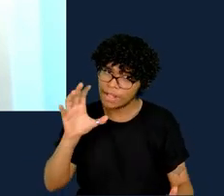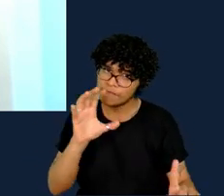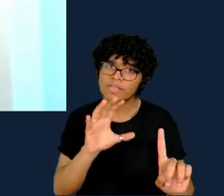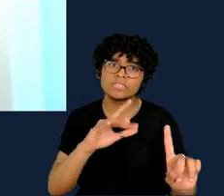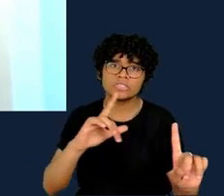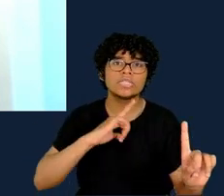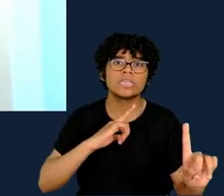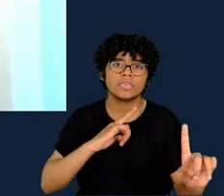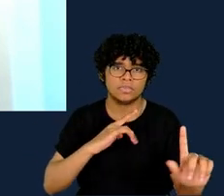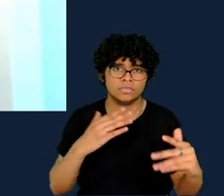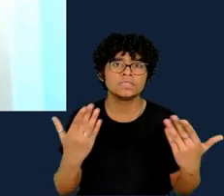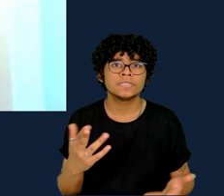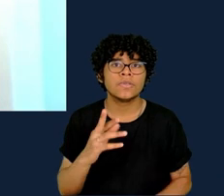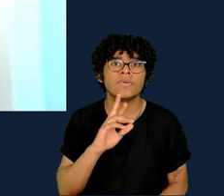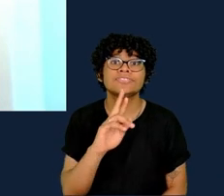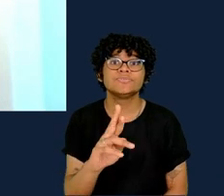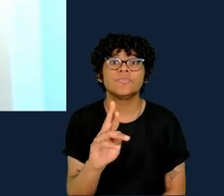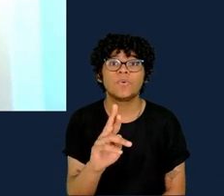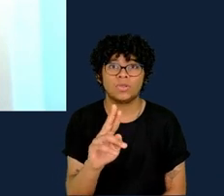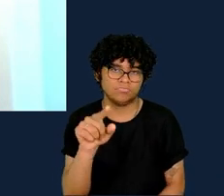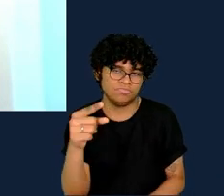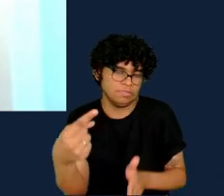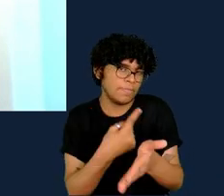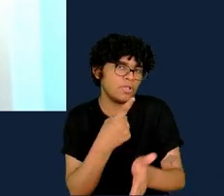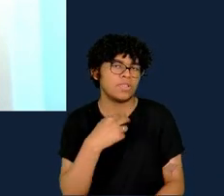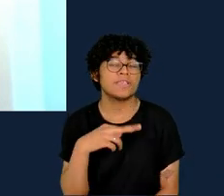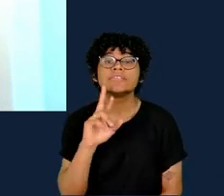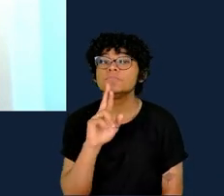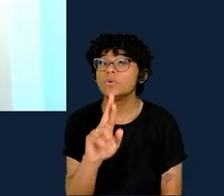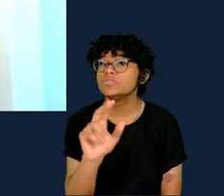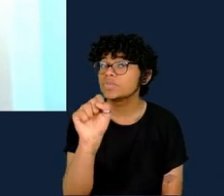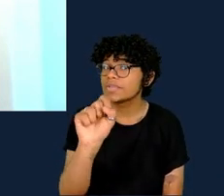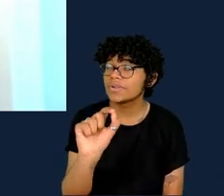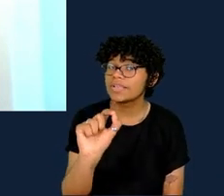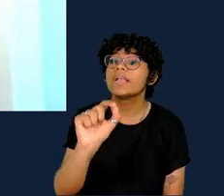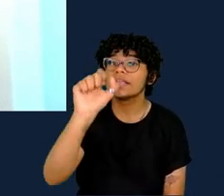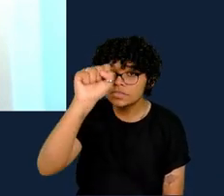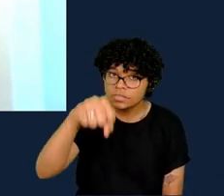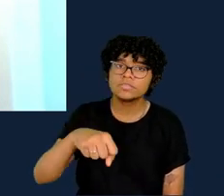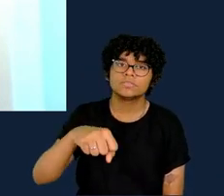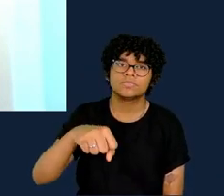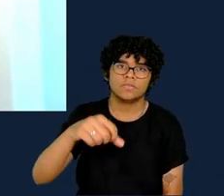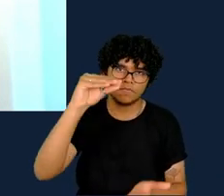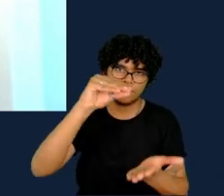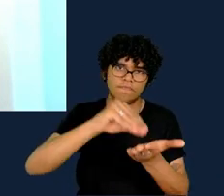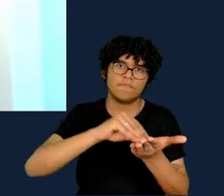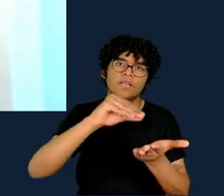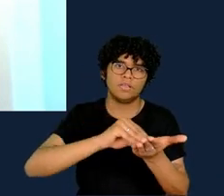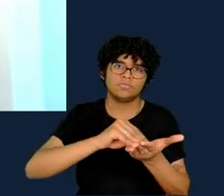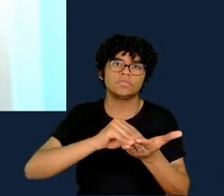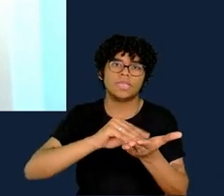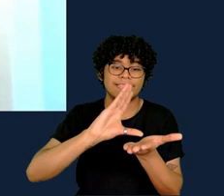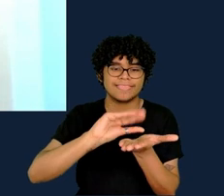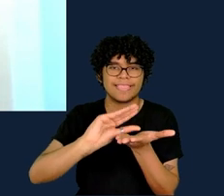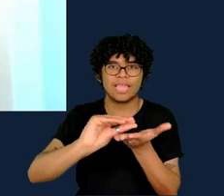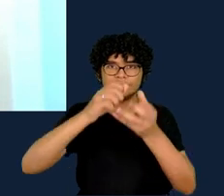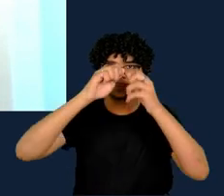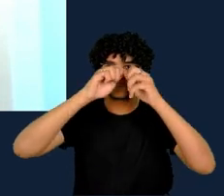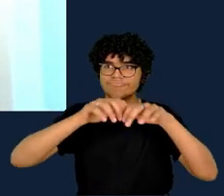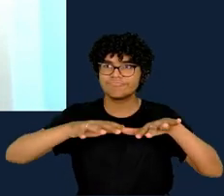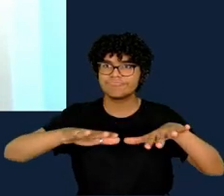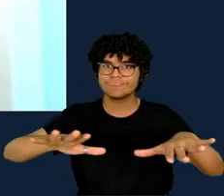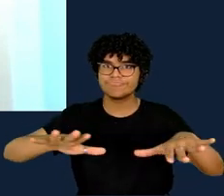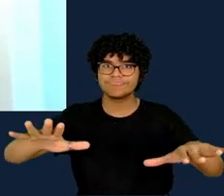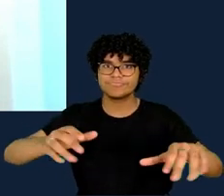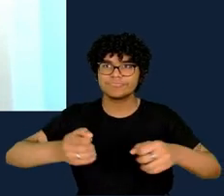a resposta à pergunta é sim, a falta de disponibilidade de dados implica